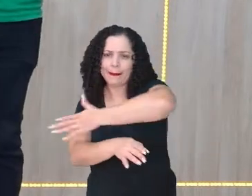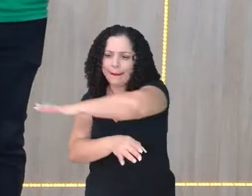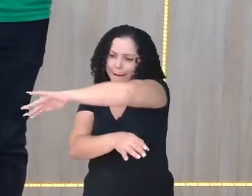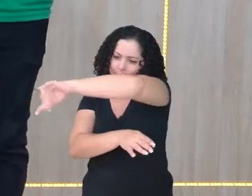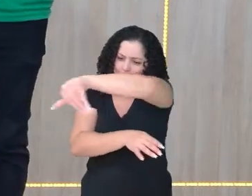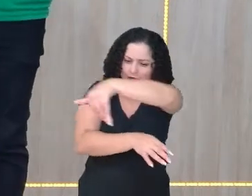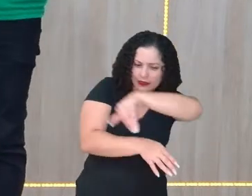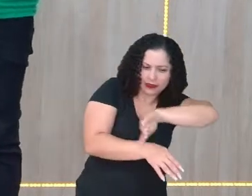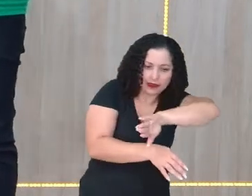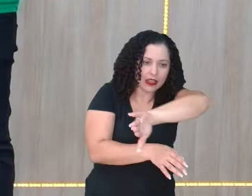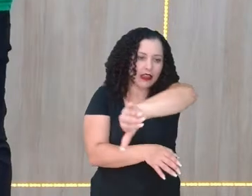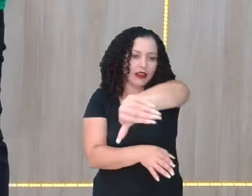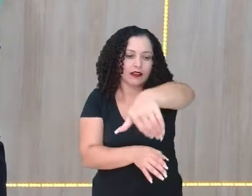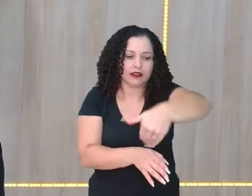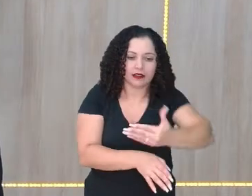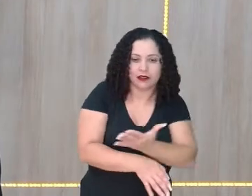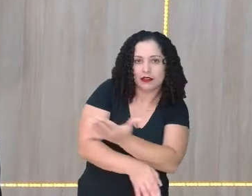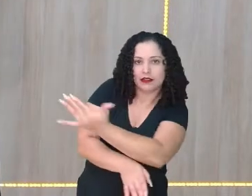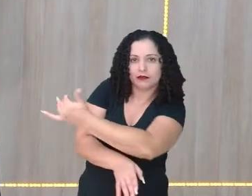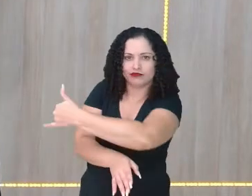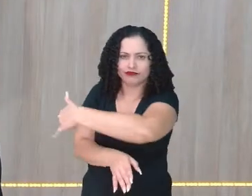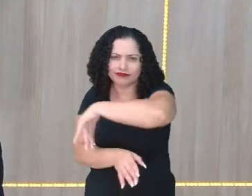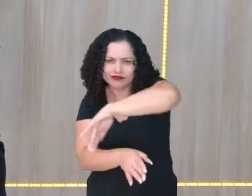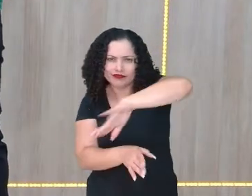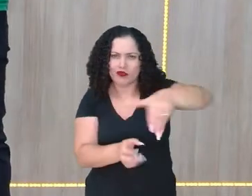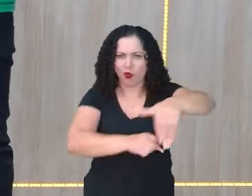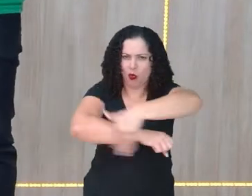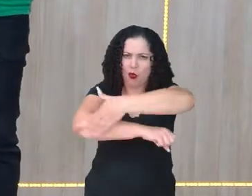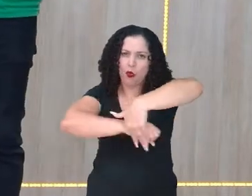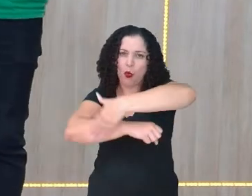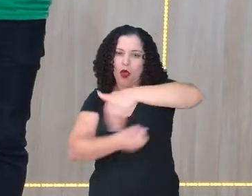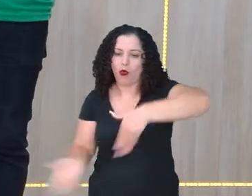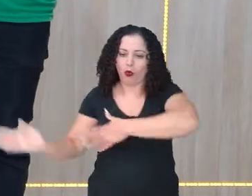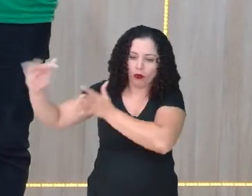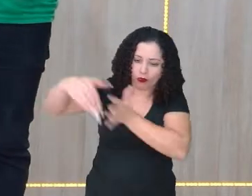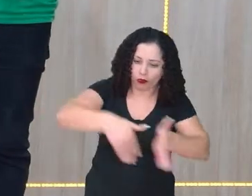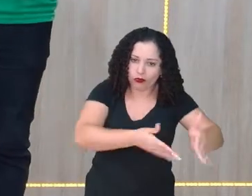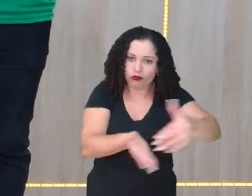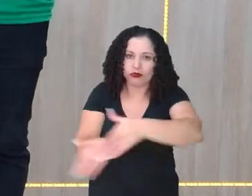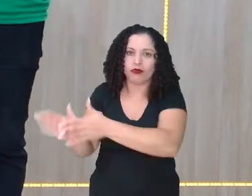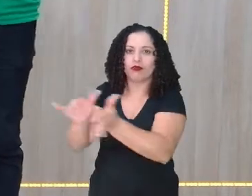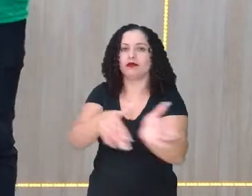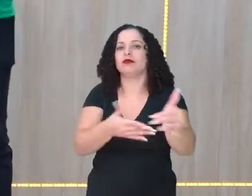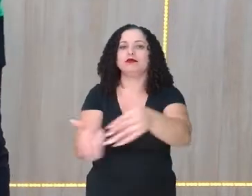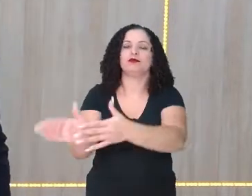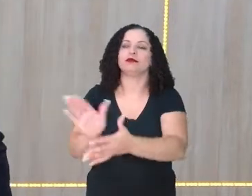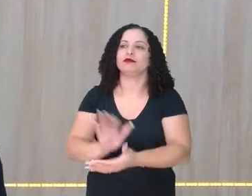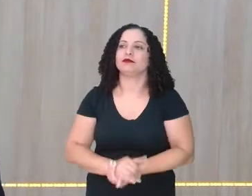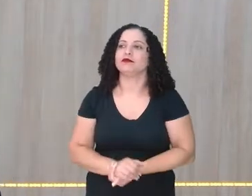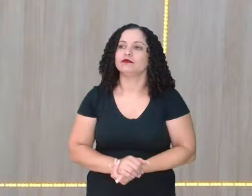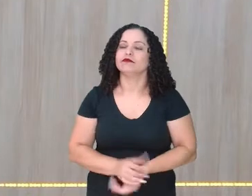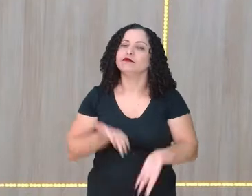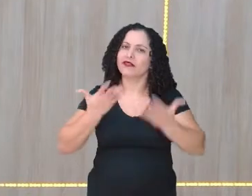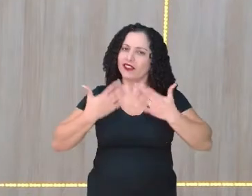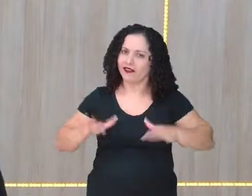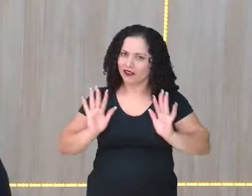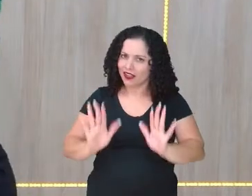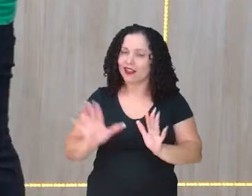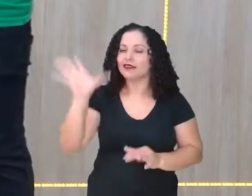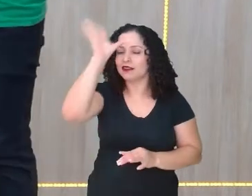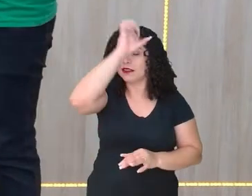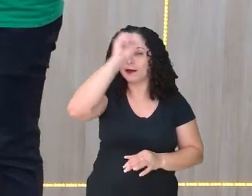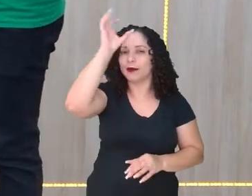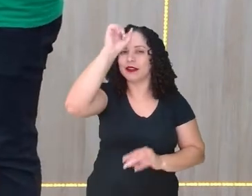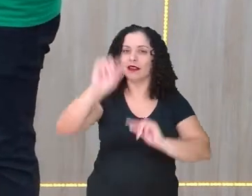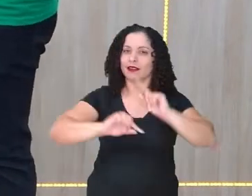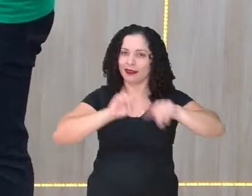pela Encruzilhada, Espinheiro, João de Barros. Eu passo essas coisinhas, estou aprendendo aqui. Devagar que eu estou aprendendo esse negócio. Daqui a